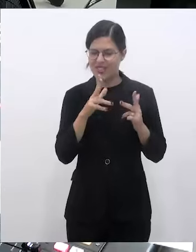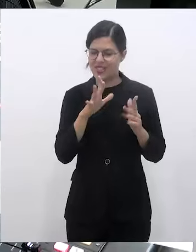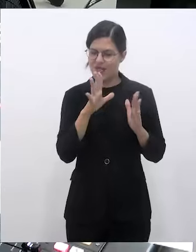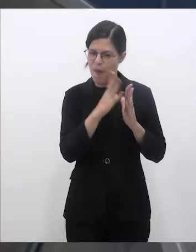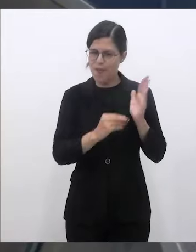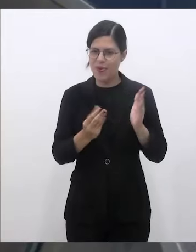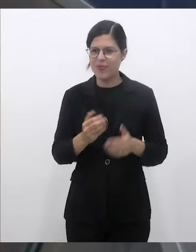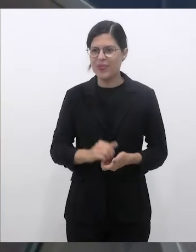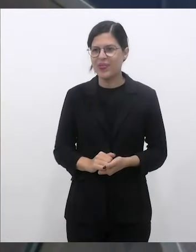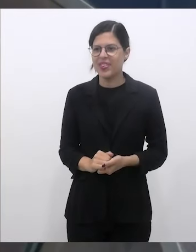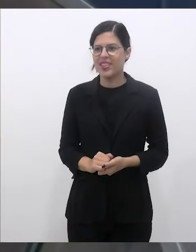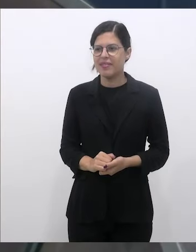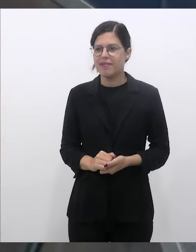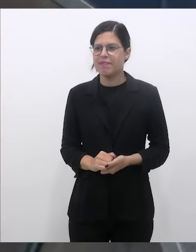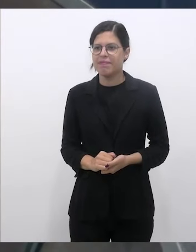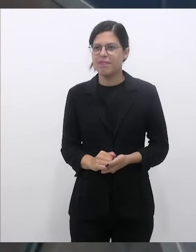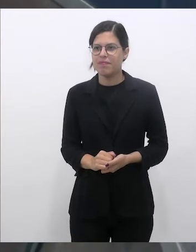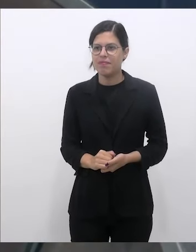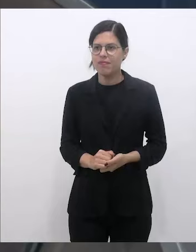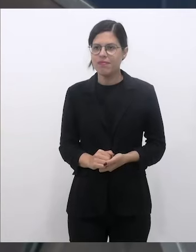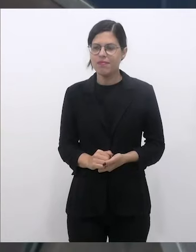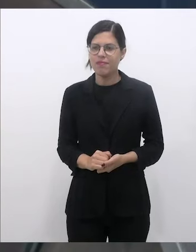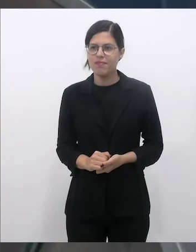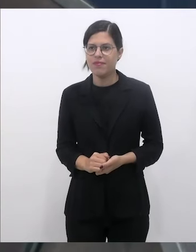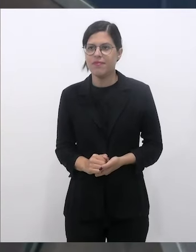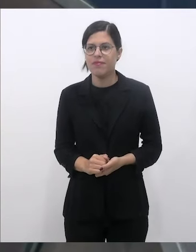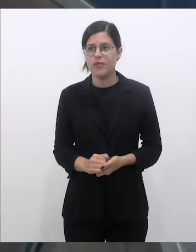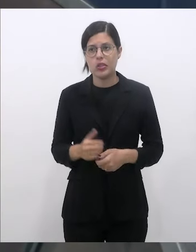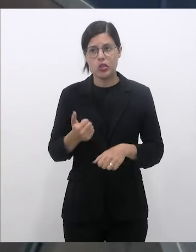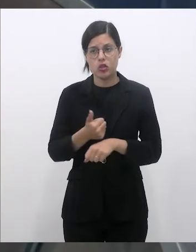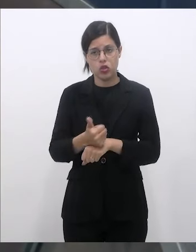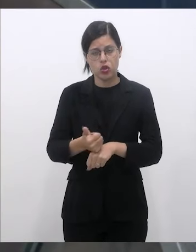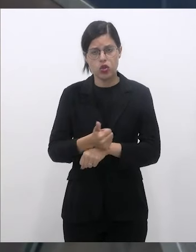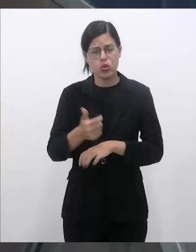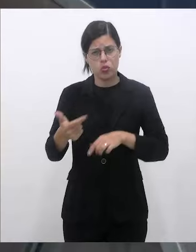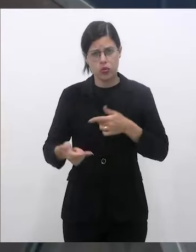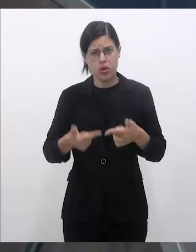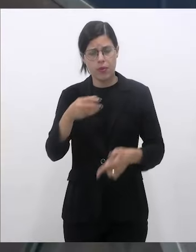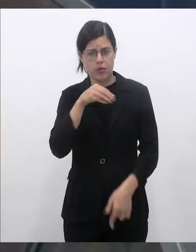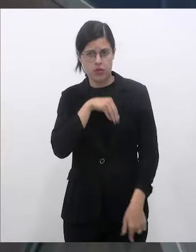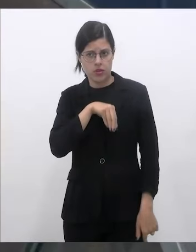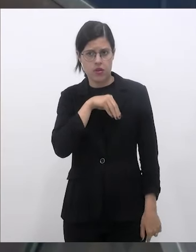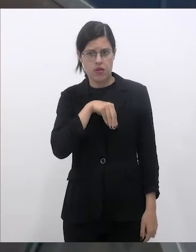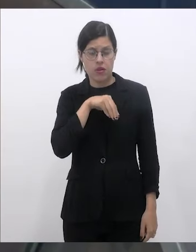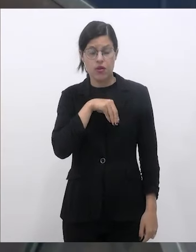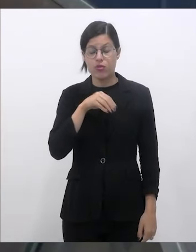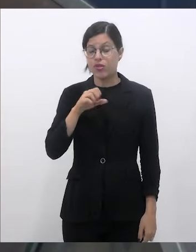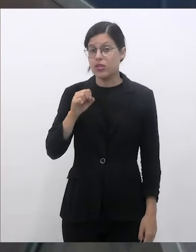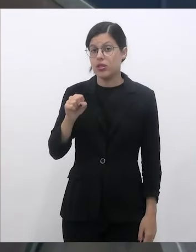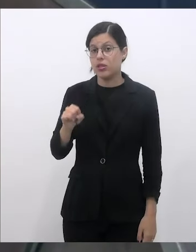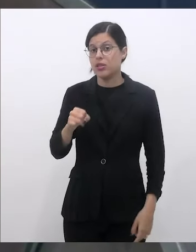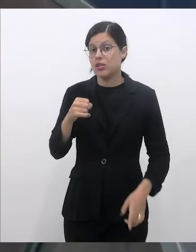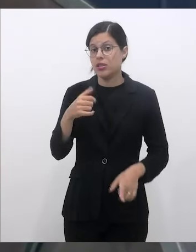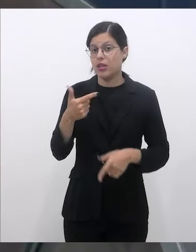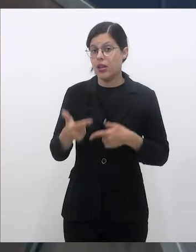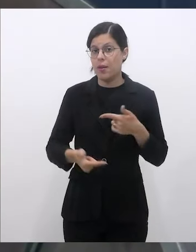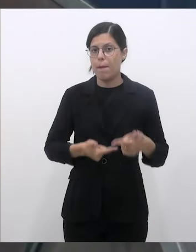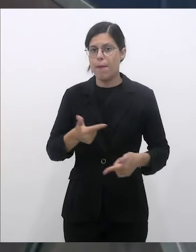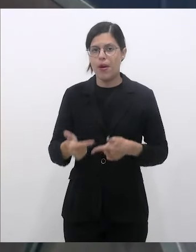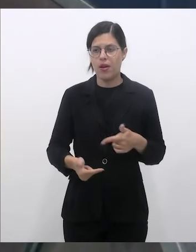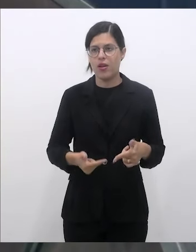Aí eu fico pensando o seguinte. Eu acho que digno é o trabalhador do seu salário. Eu acho que se